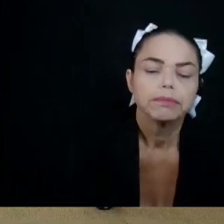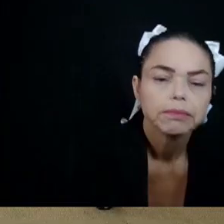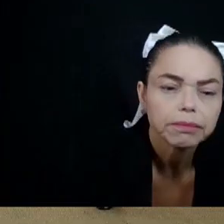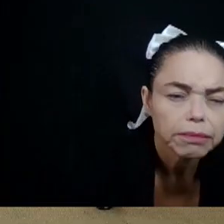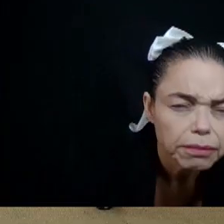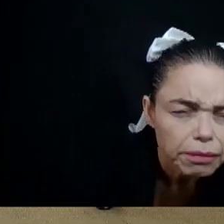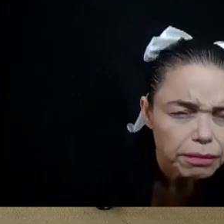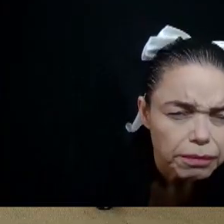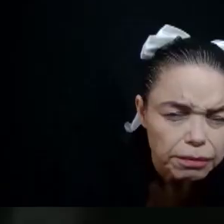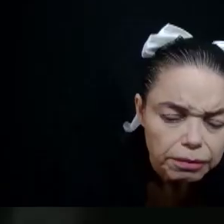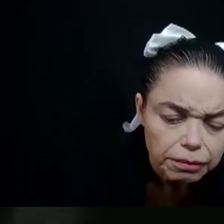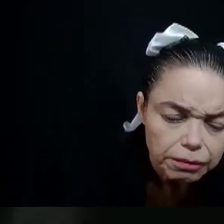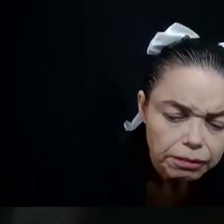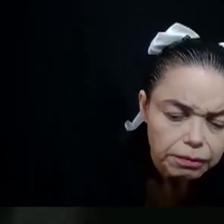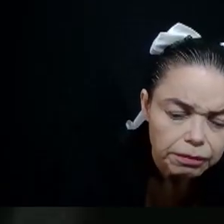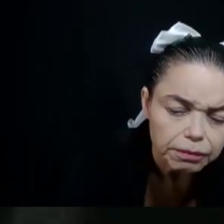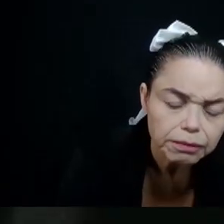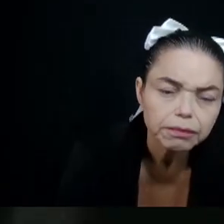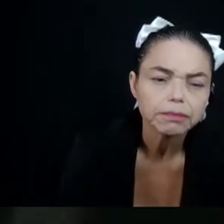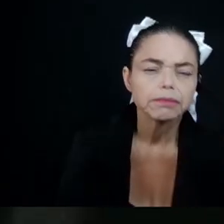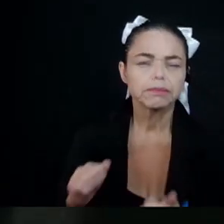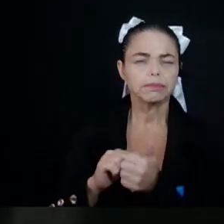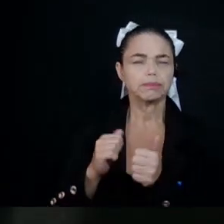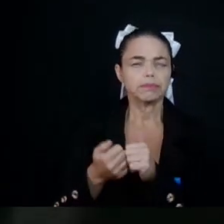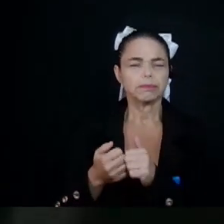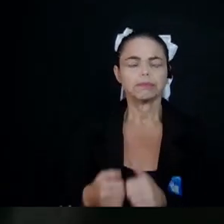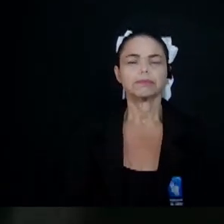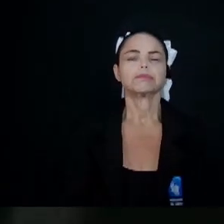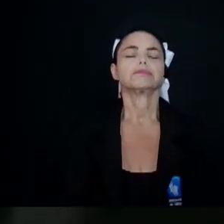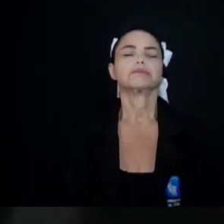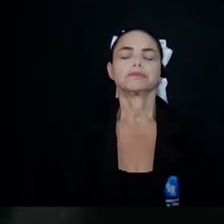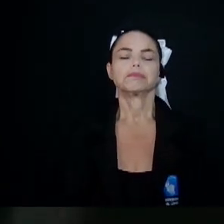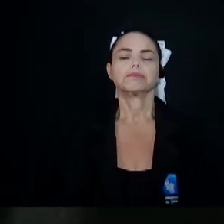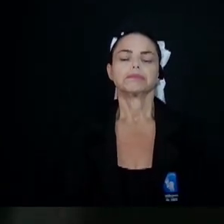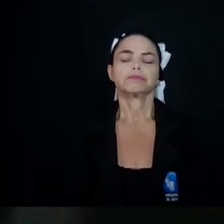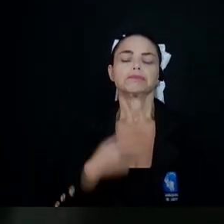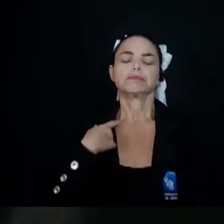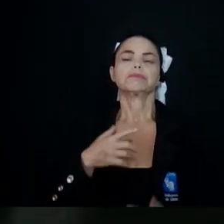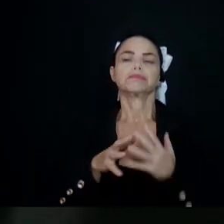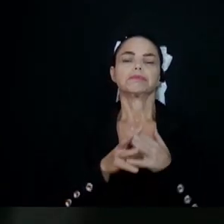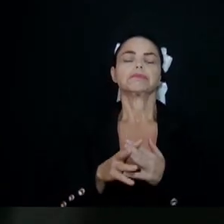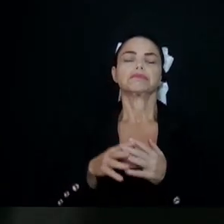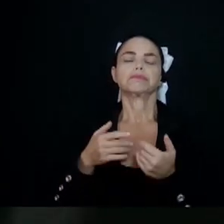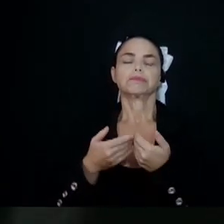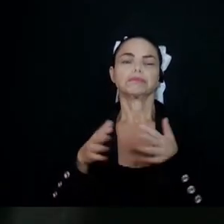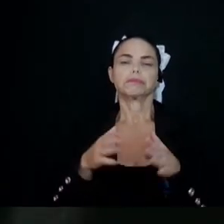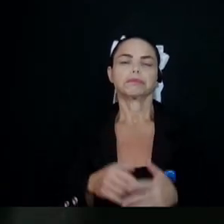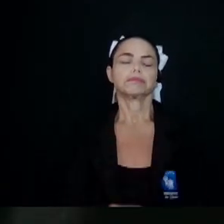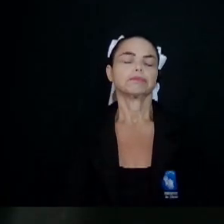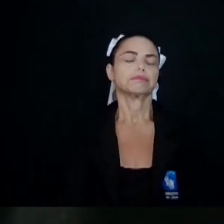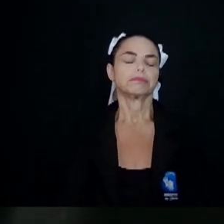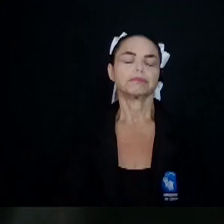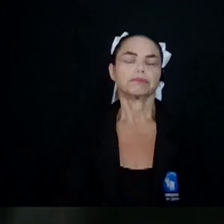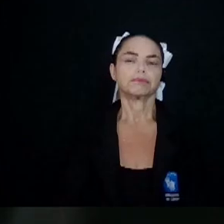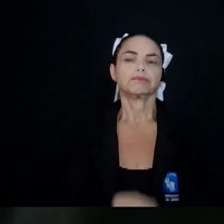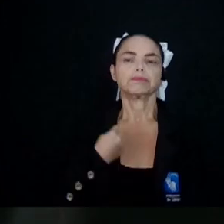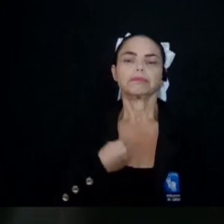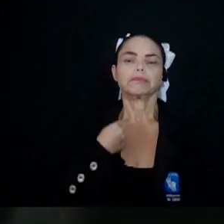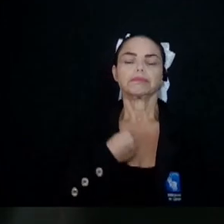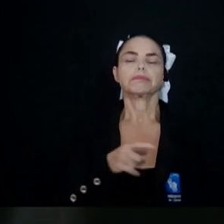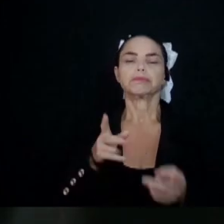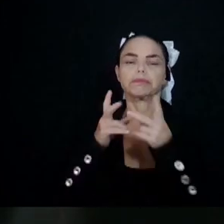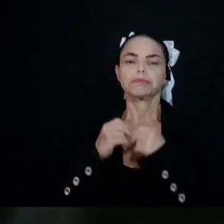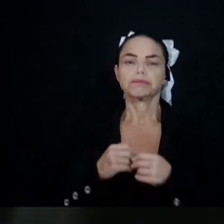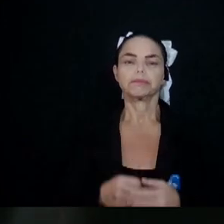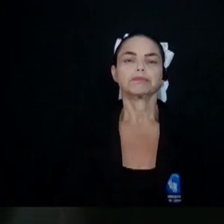de adequações, né, porque estava tudo muito aberto. E as nossas crianças não merecem isso, né?